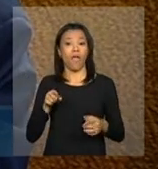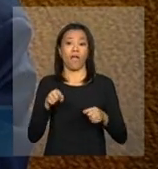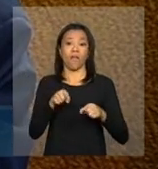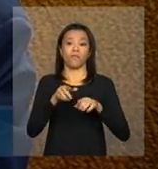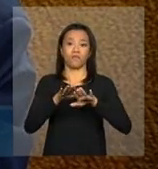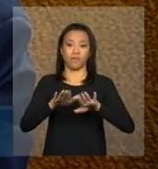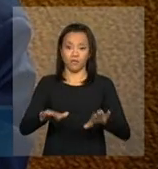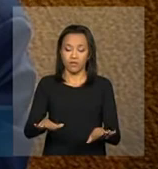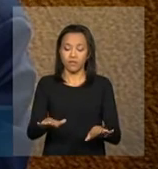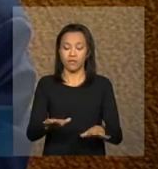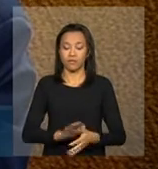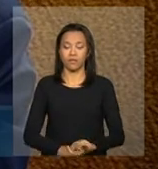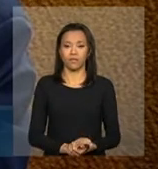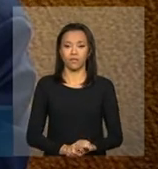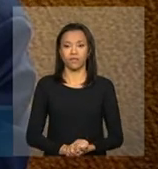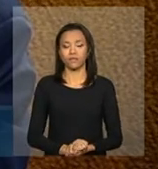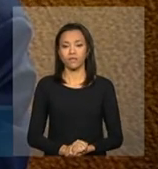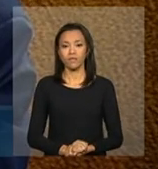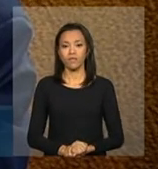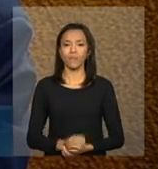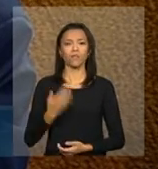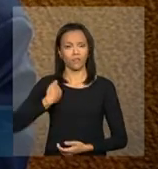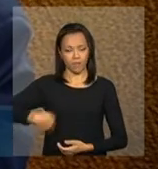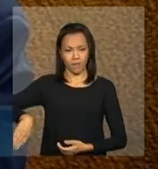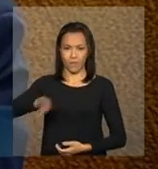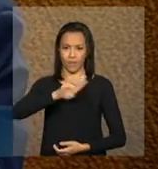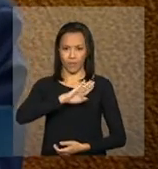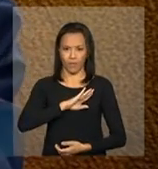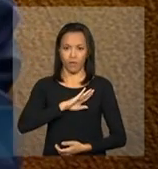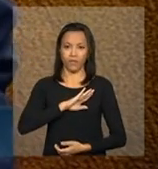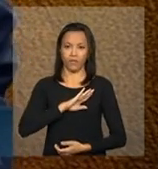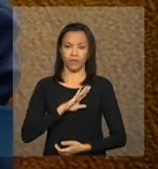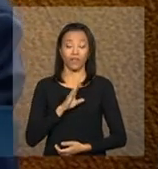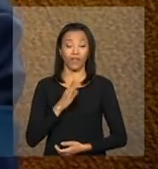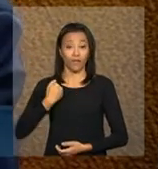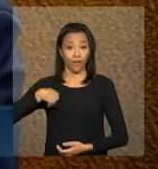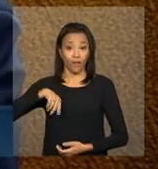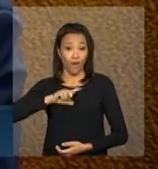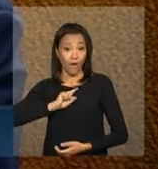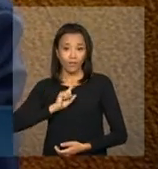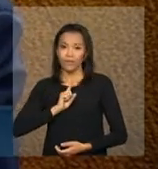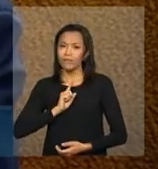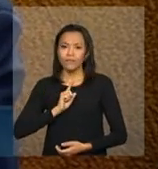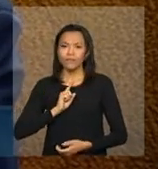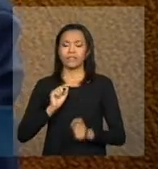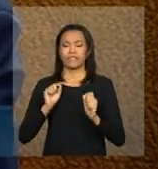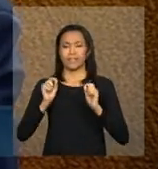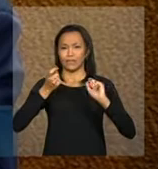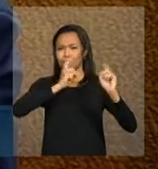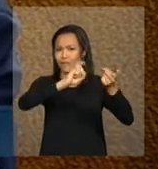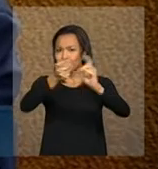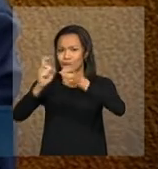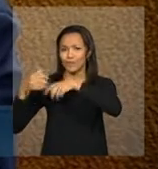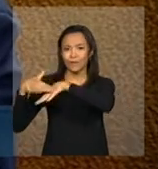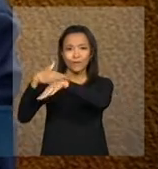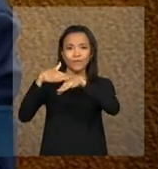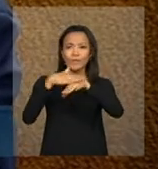sentido que, para nós, nós estamos discutindo já a